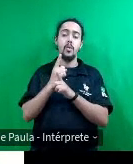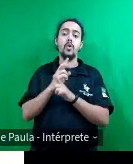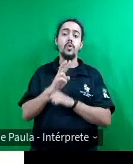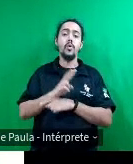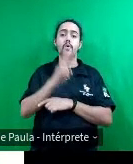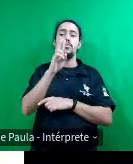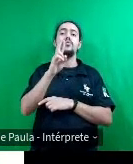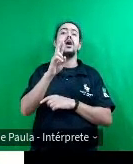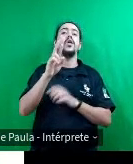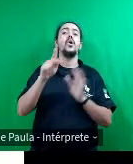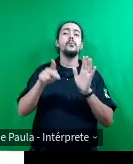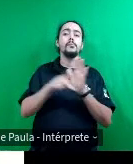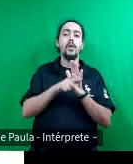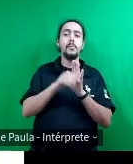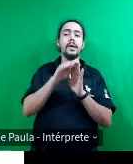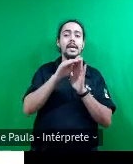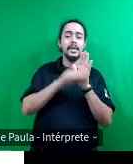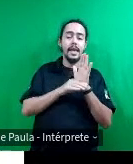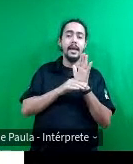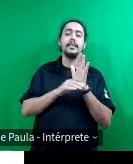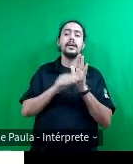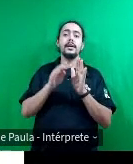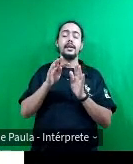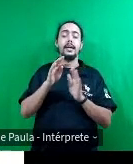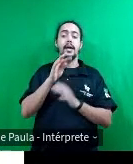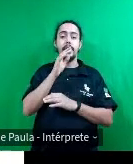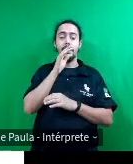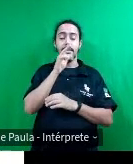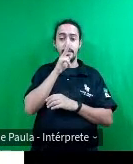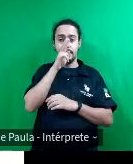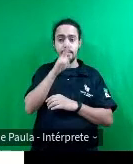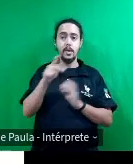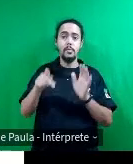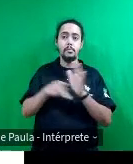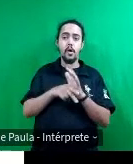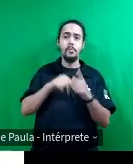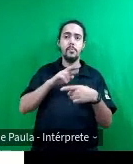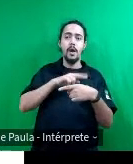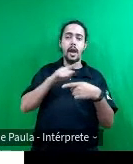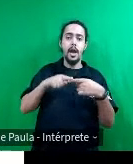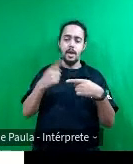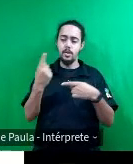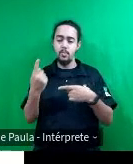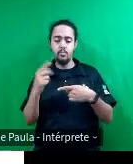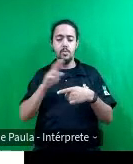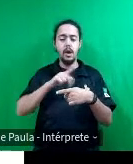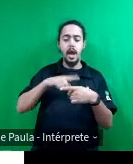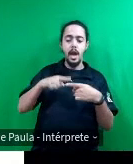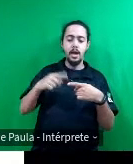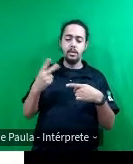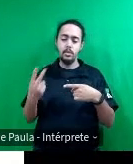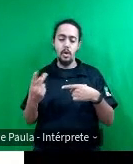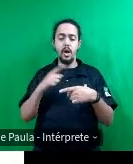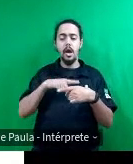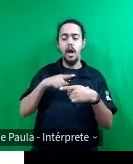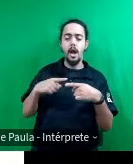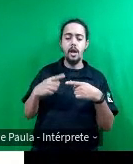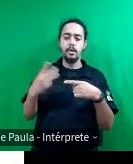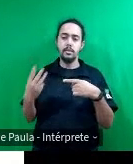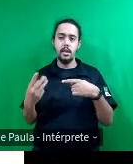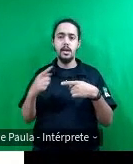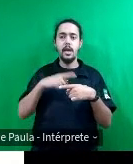R1, 2, 3, 4 e 5, quanto que é a queda de tensão em cima do R1, do R2, do R3, do R4, do R5. Nós temos